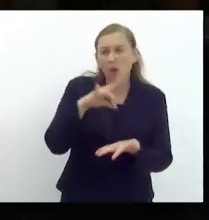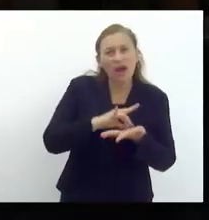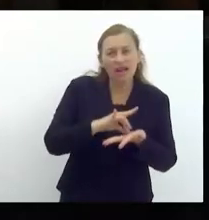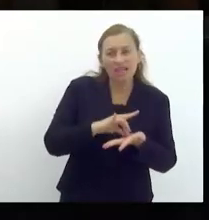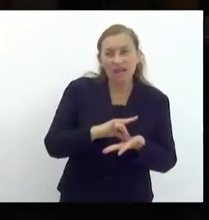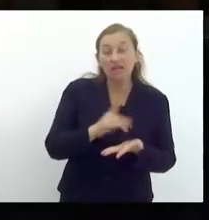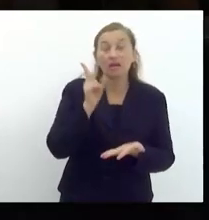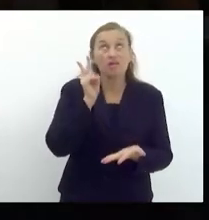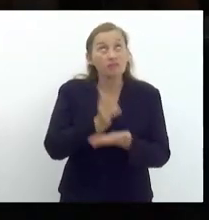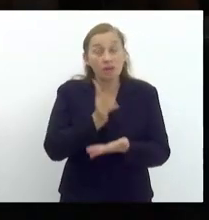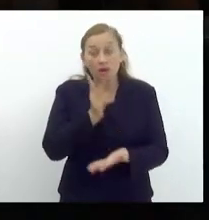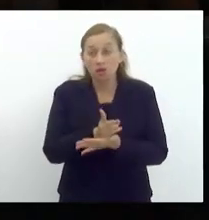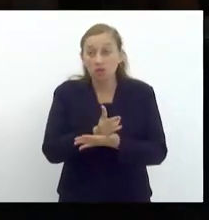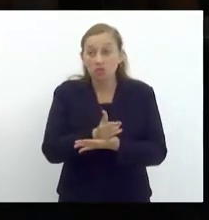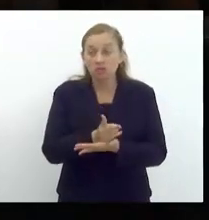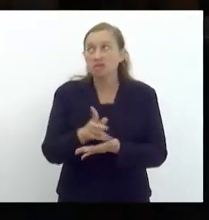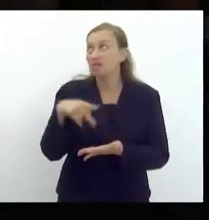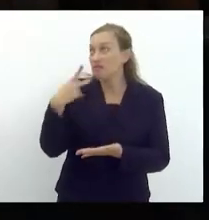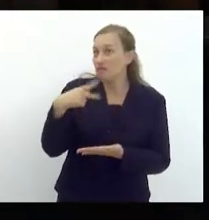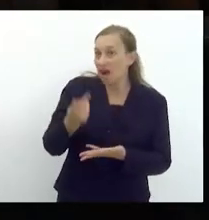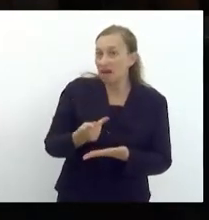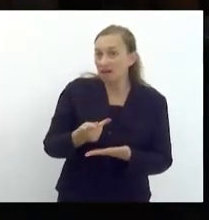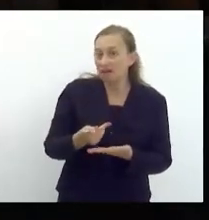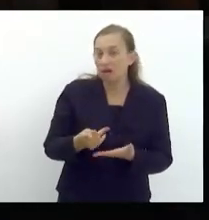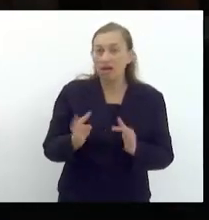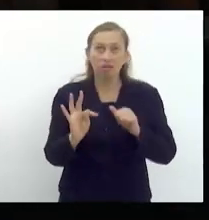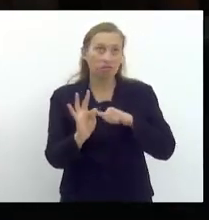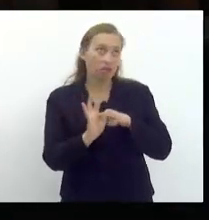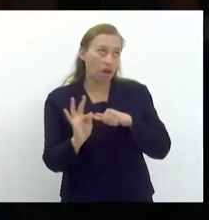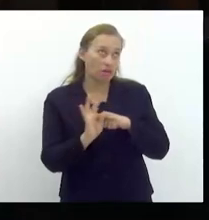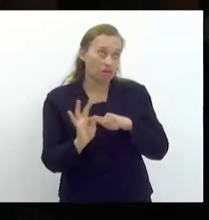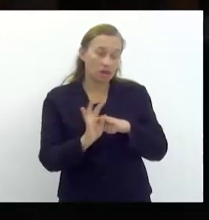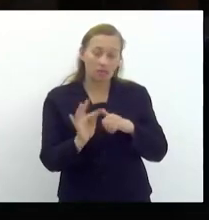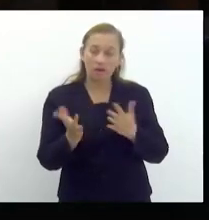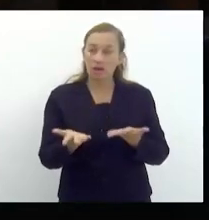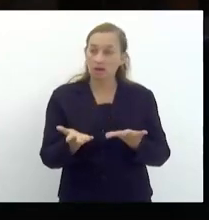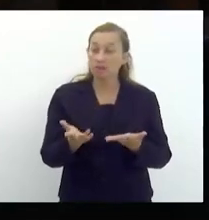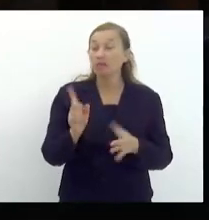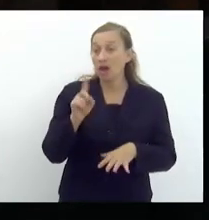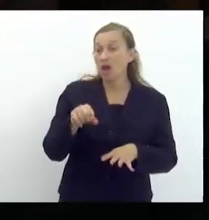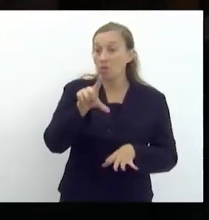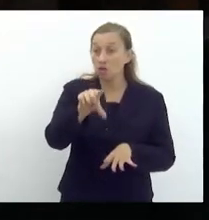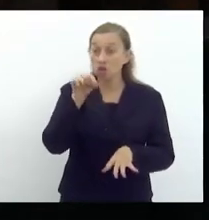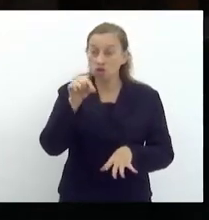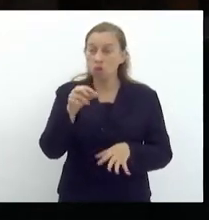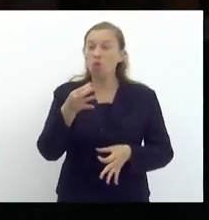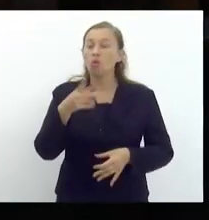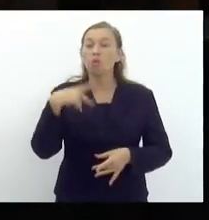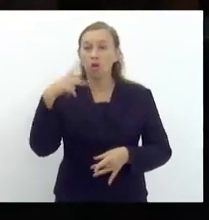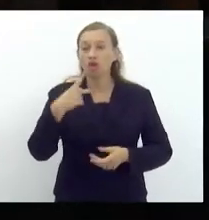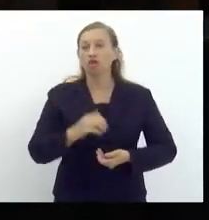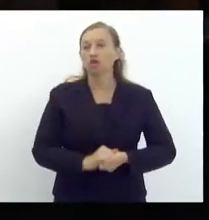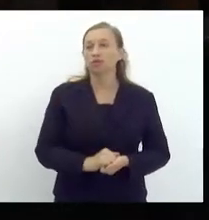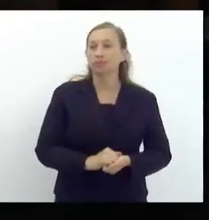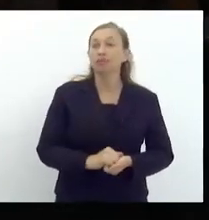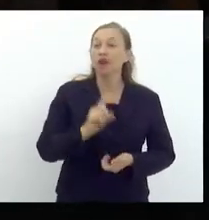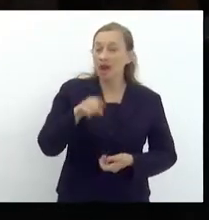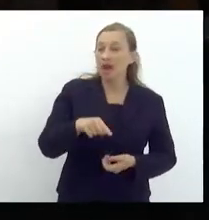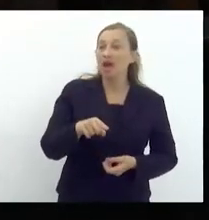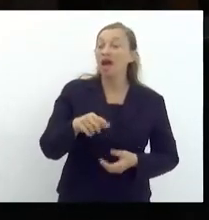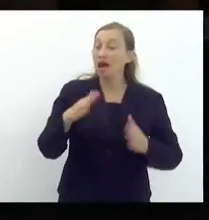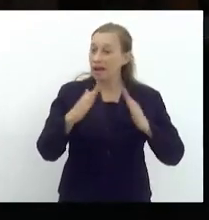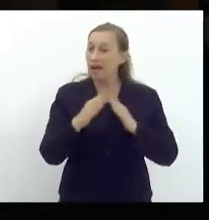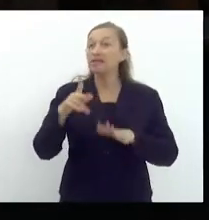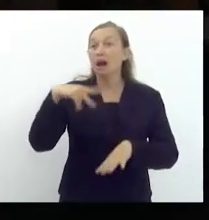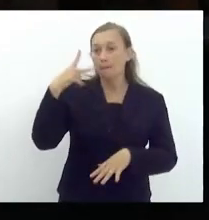ainda que se diga Tecnicamente essa é uma decisão política essa é uma